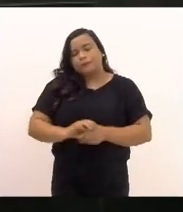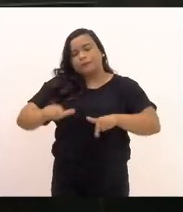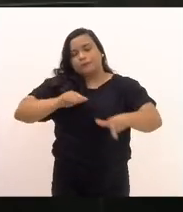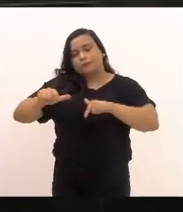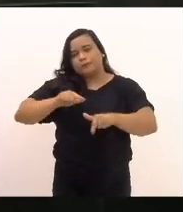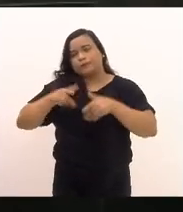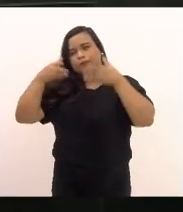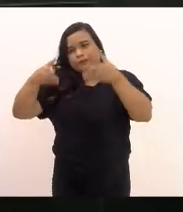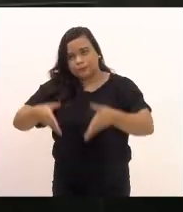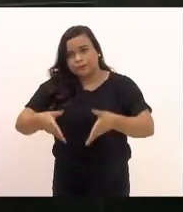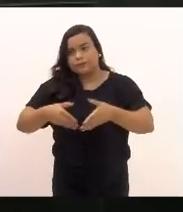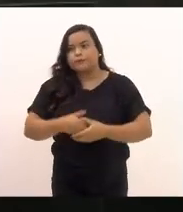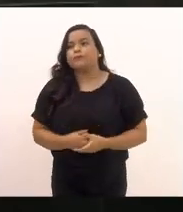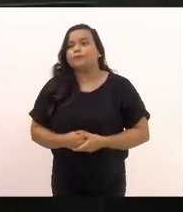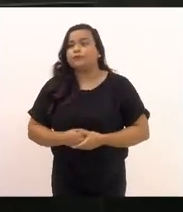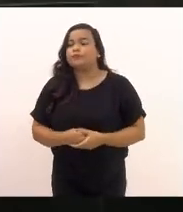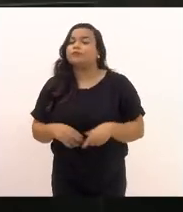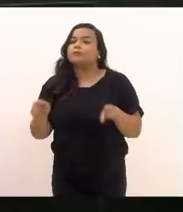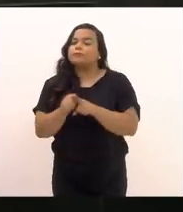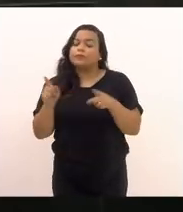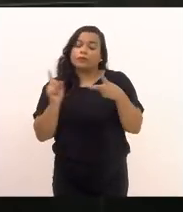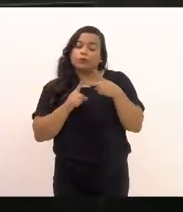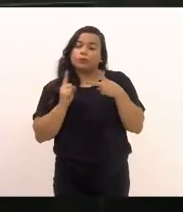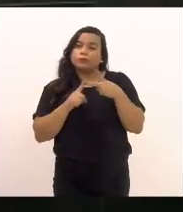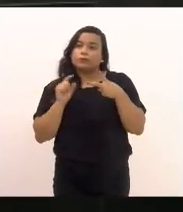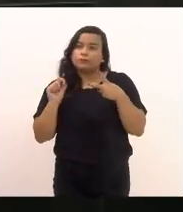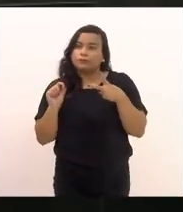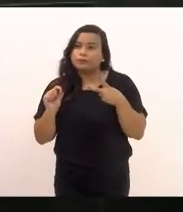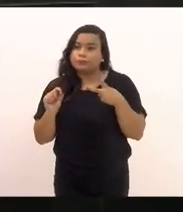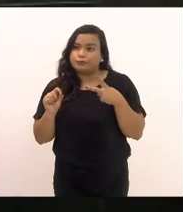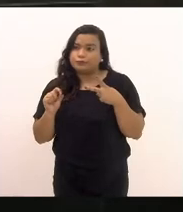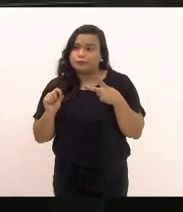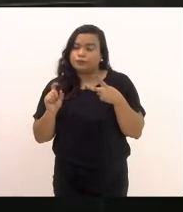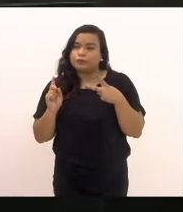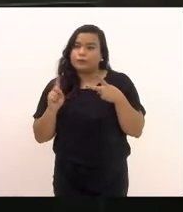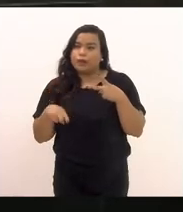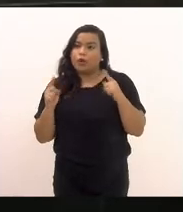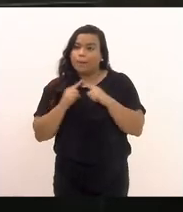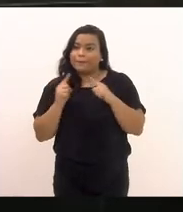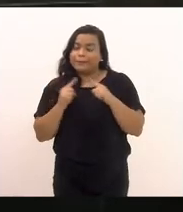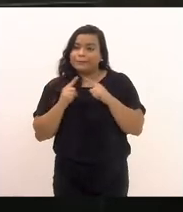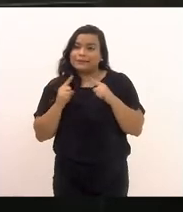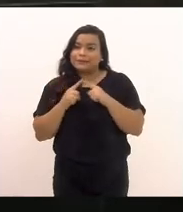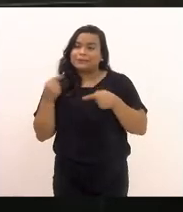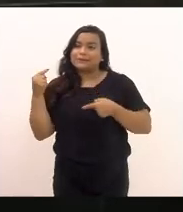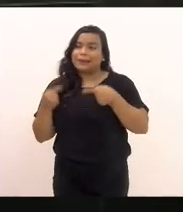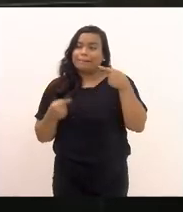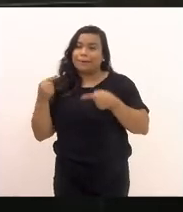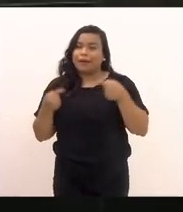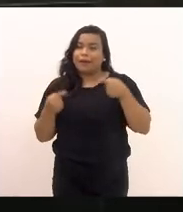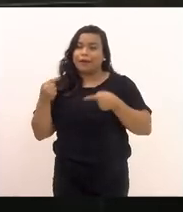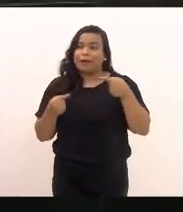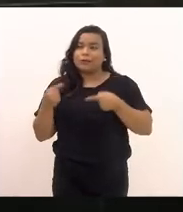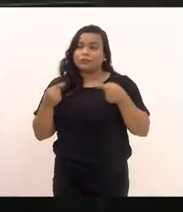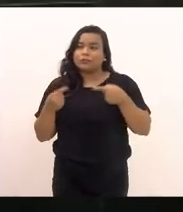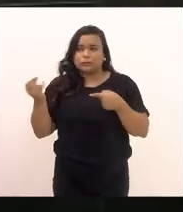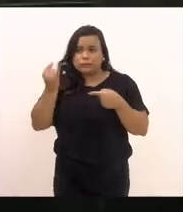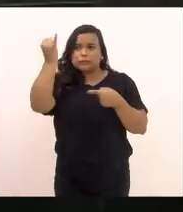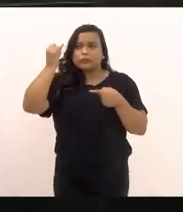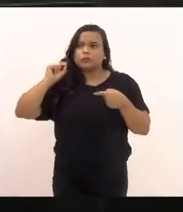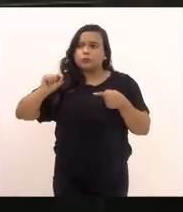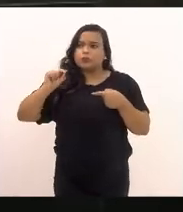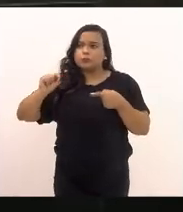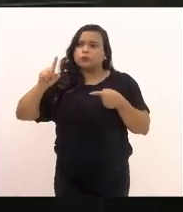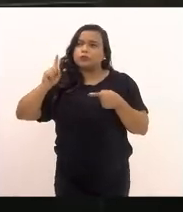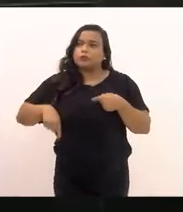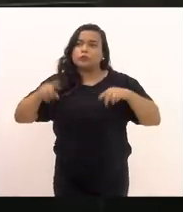no seu dia a dia. O segundo tópico que eu quero aqui destacar tem a ver com um debate importante